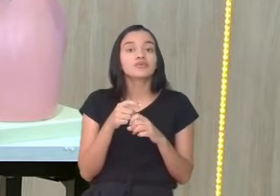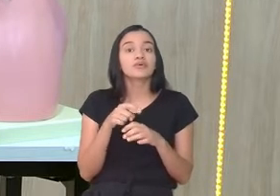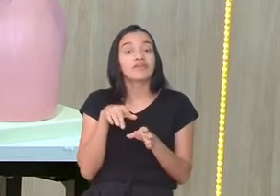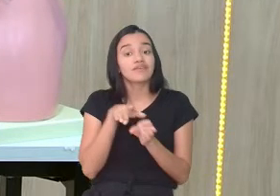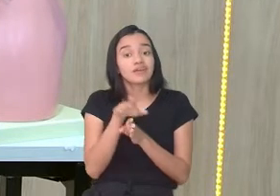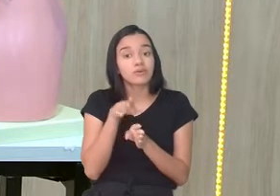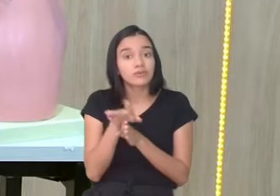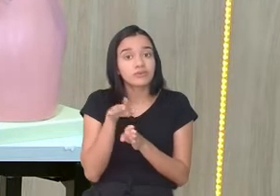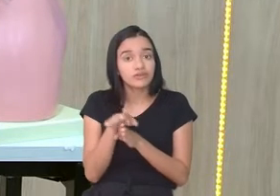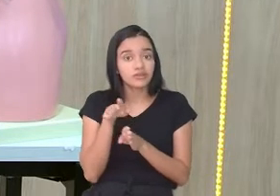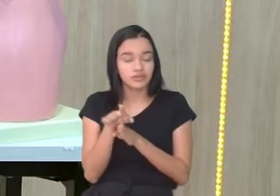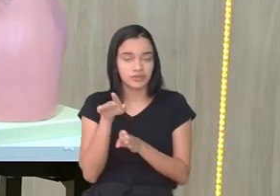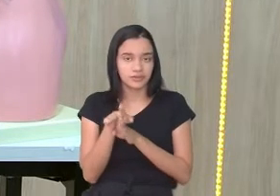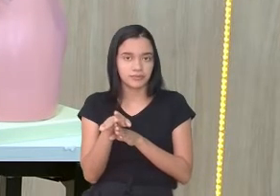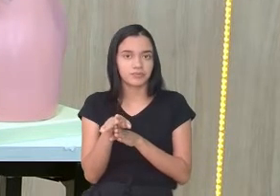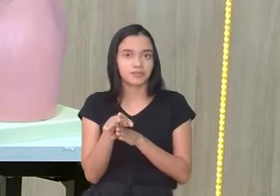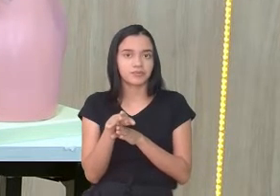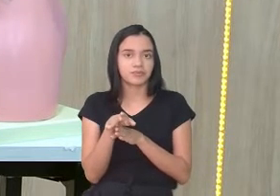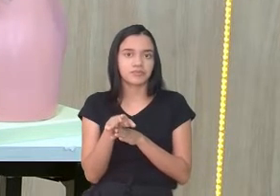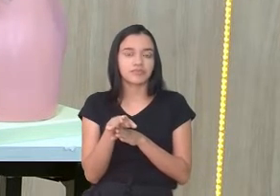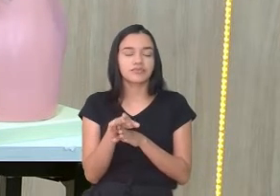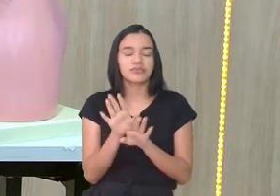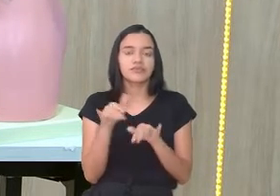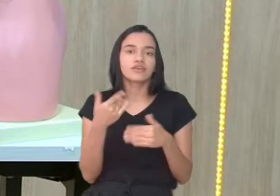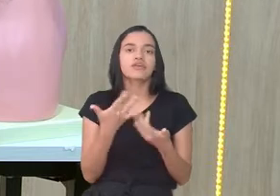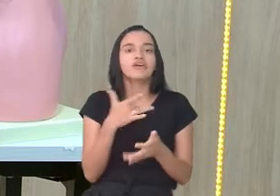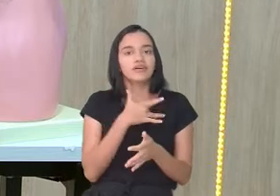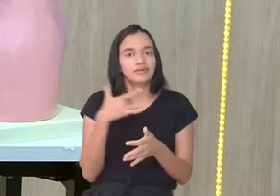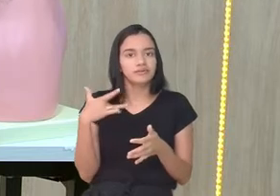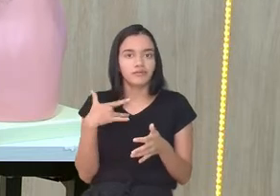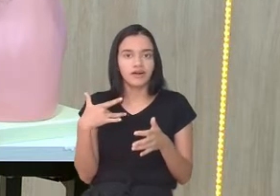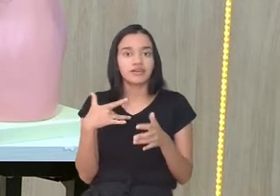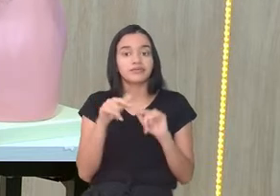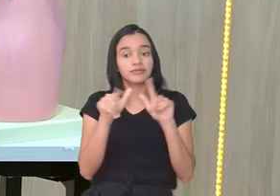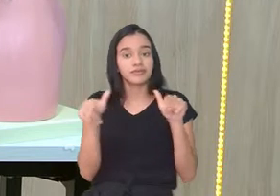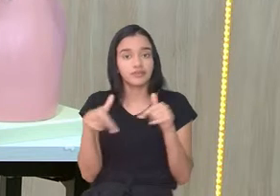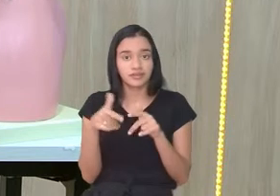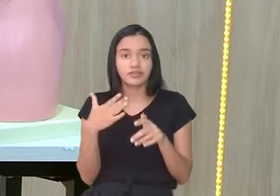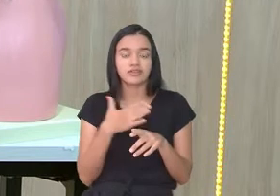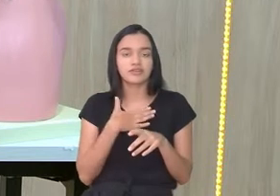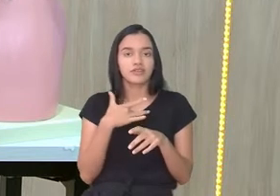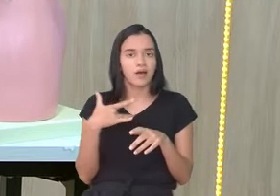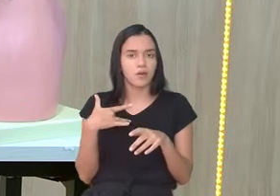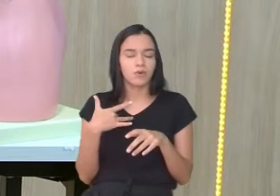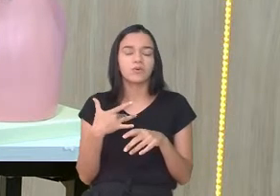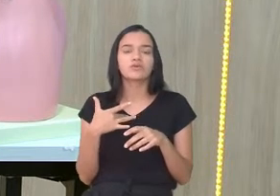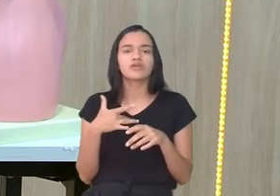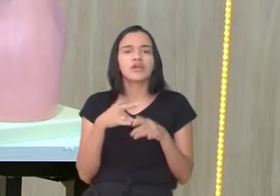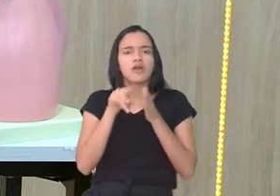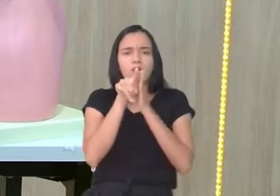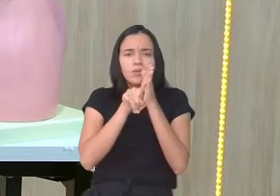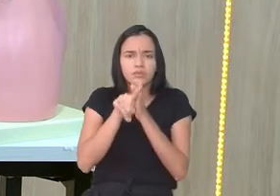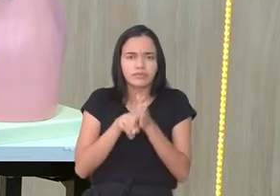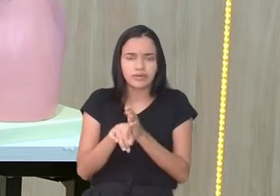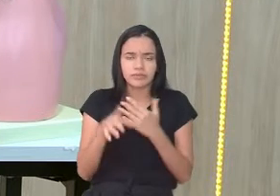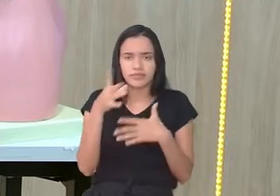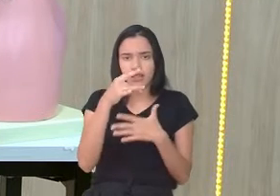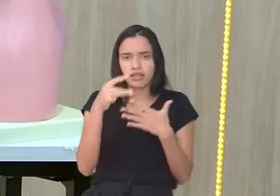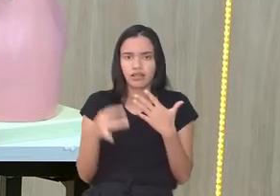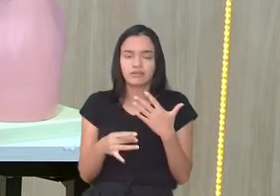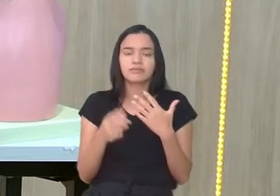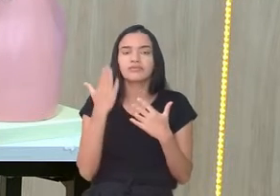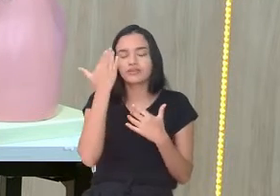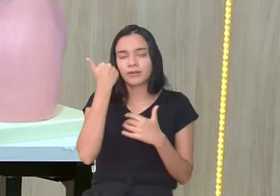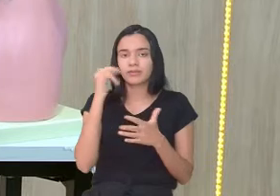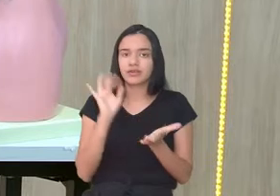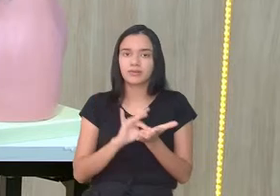o ginecologista, vai nas unidades de saúde e vai fazer todo um exame detalhado, saber realmente o que